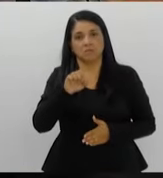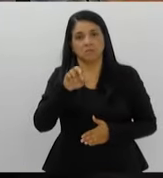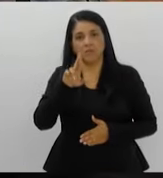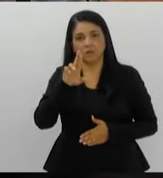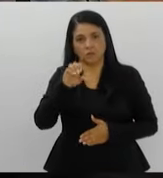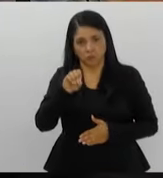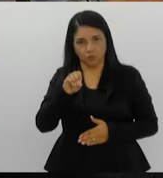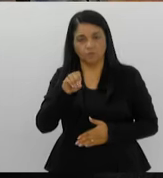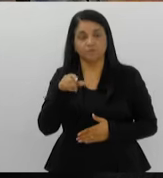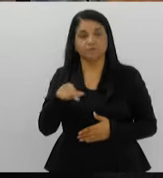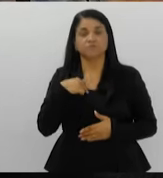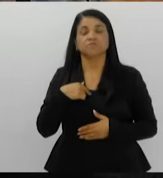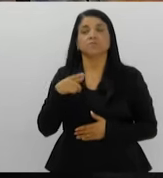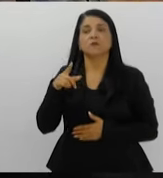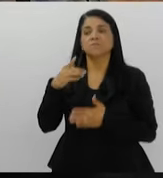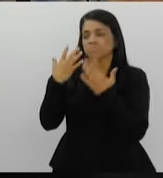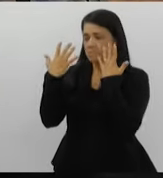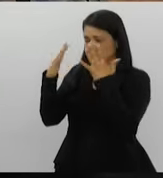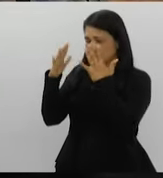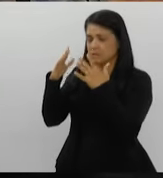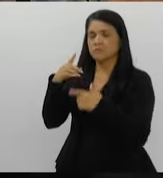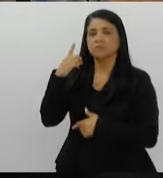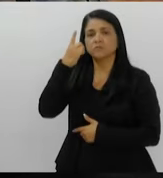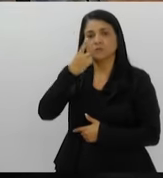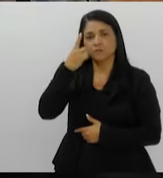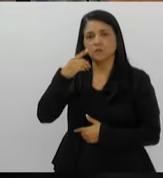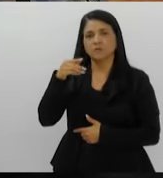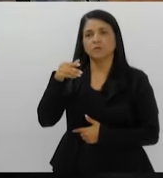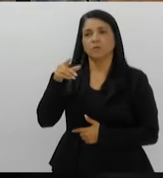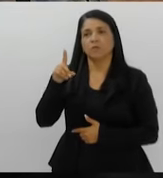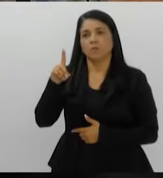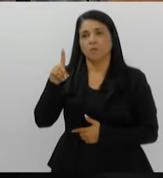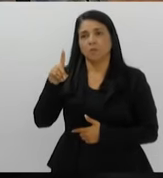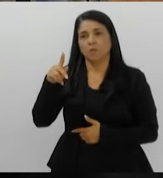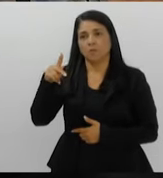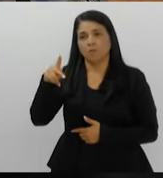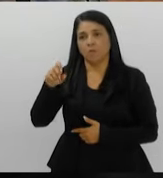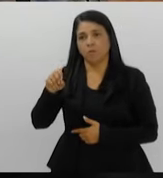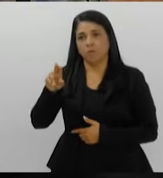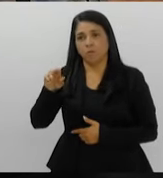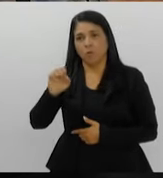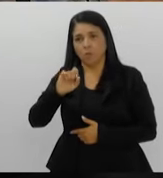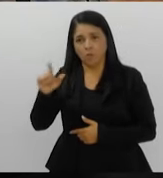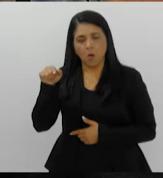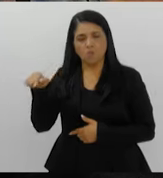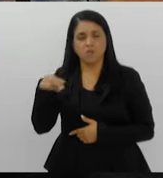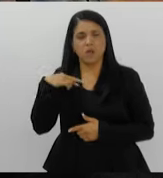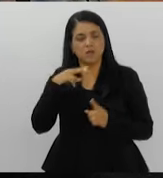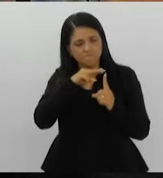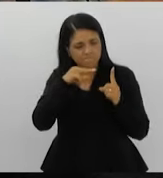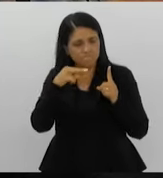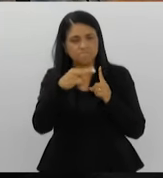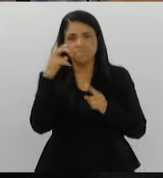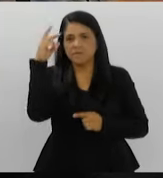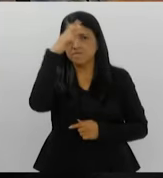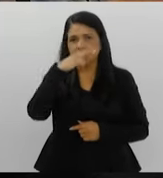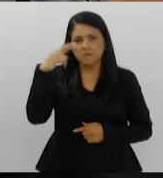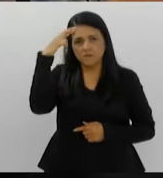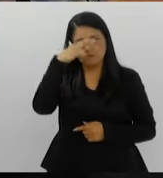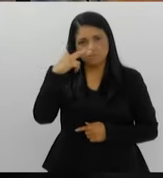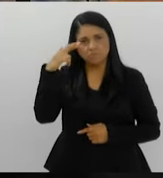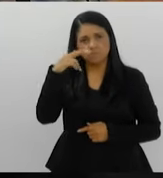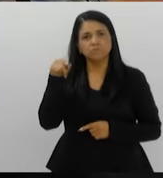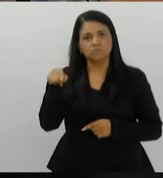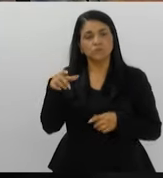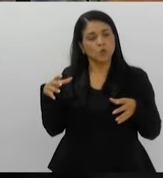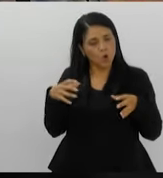Rodrigo Poubel, que é um cara decente, é um cara que visa, é um cara fiscalizador, mas nós temos que formar